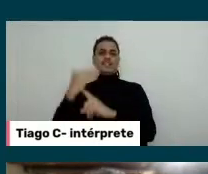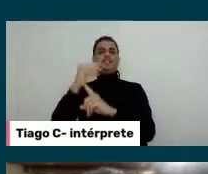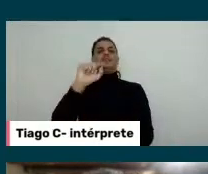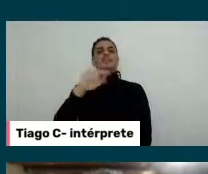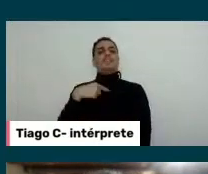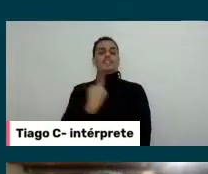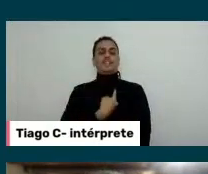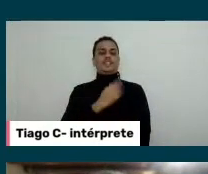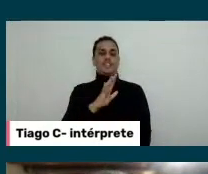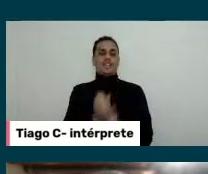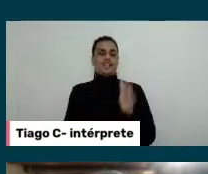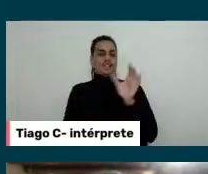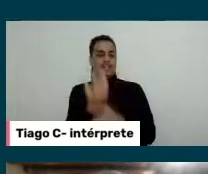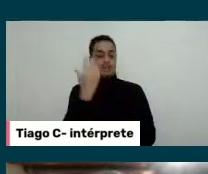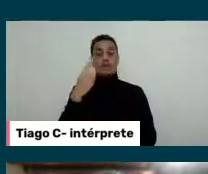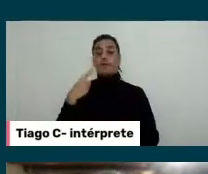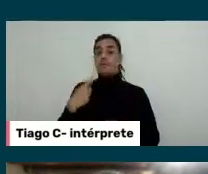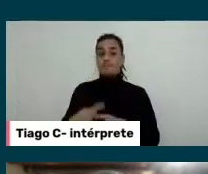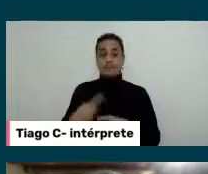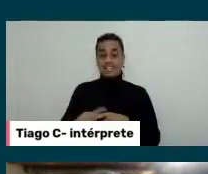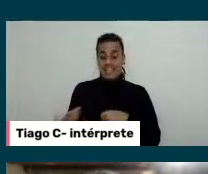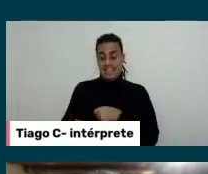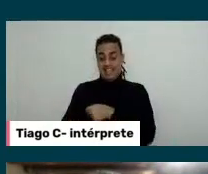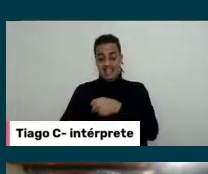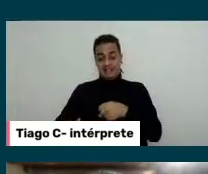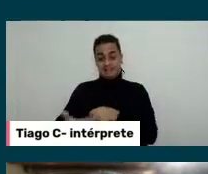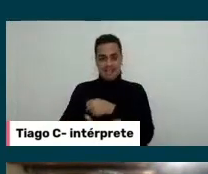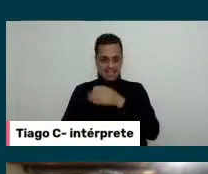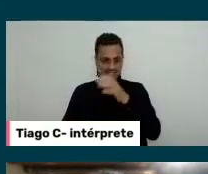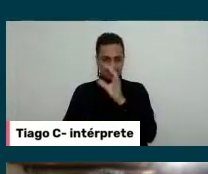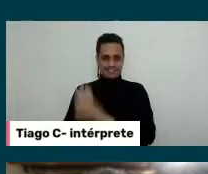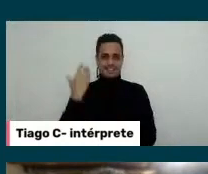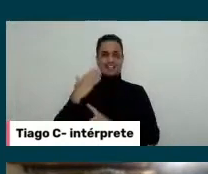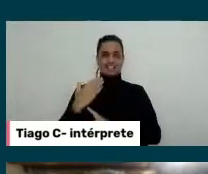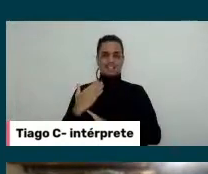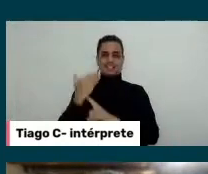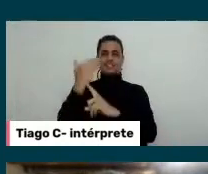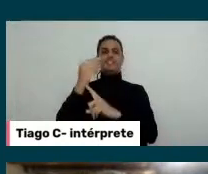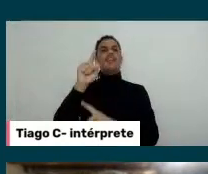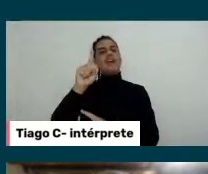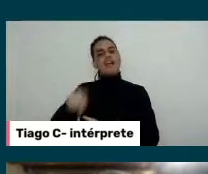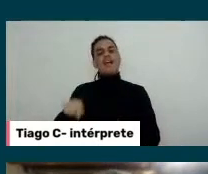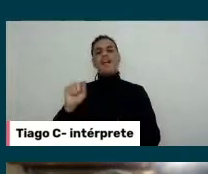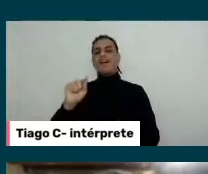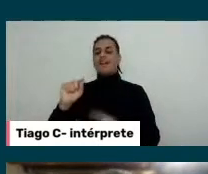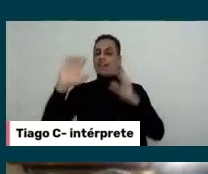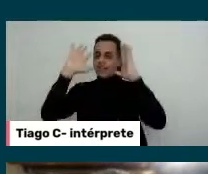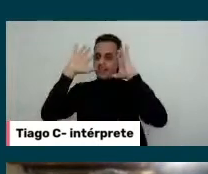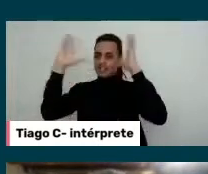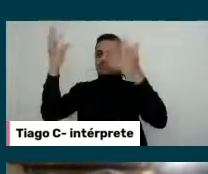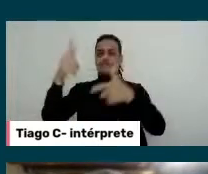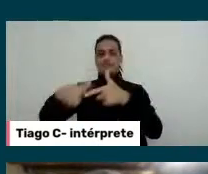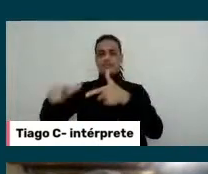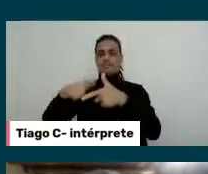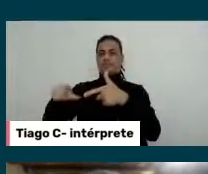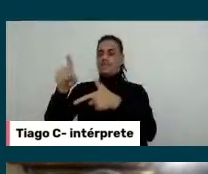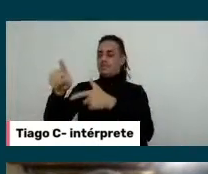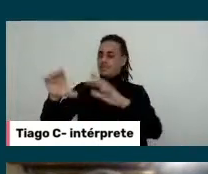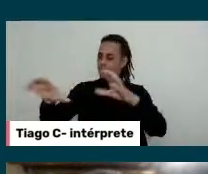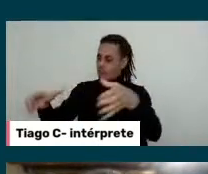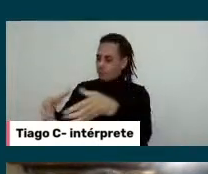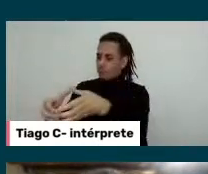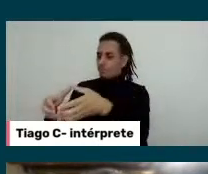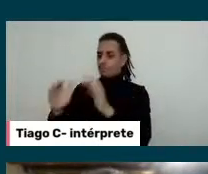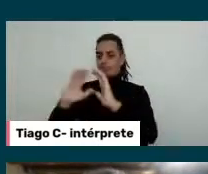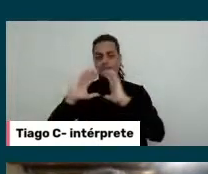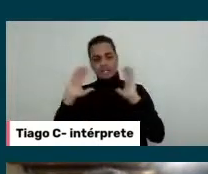criamos. Isso porque o princípio da criação tecnológica é resolver um problema de um determinado grupo, coletivo,